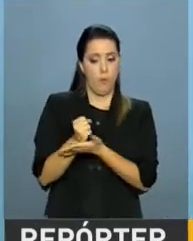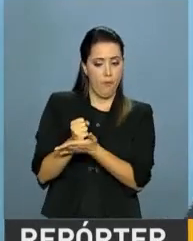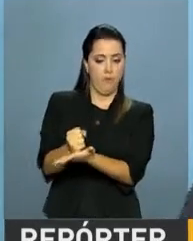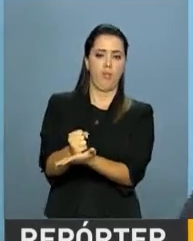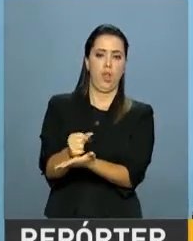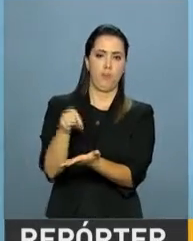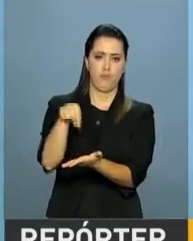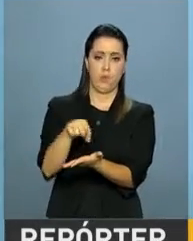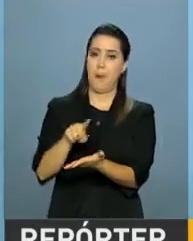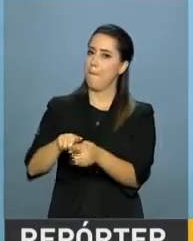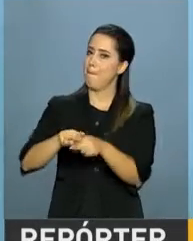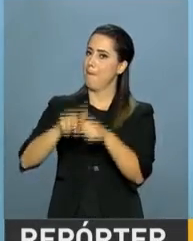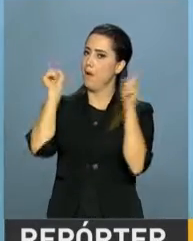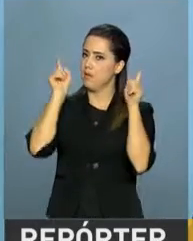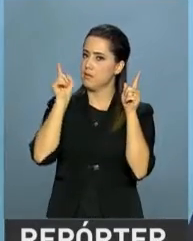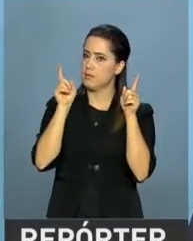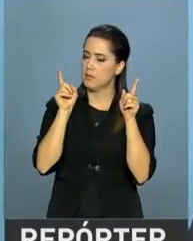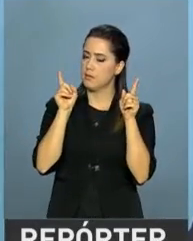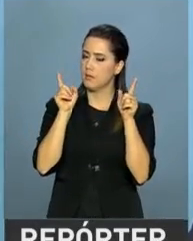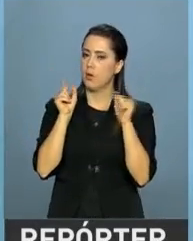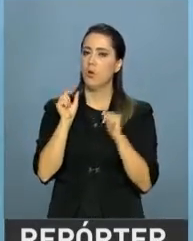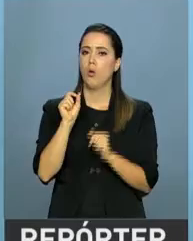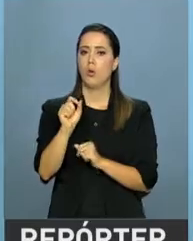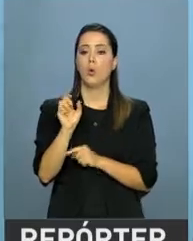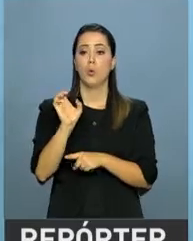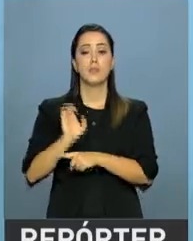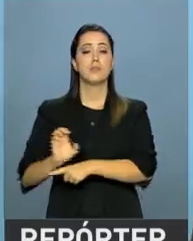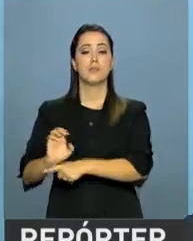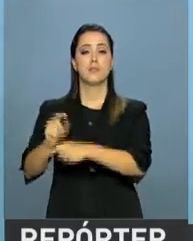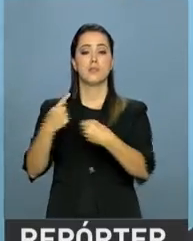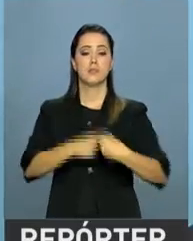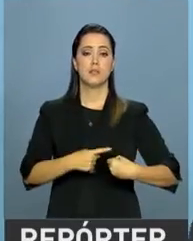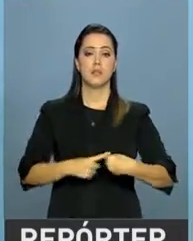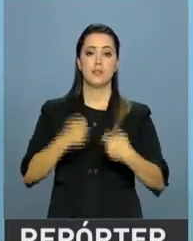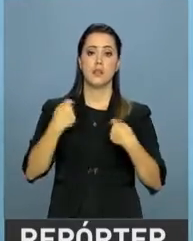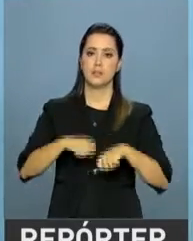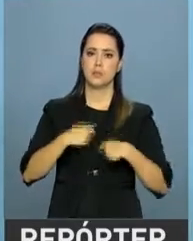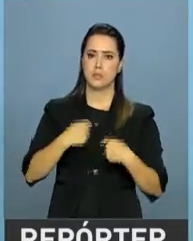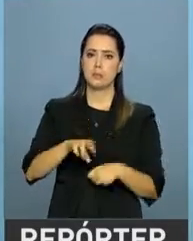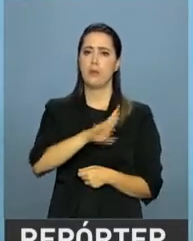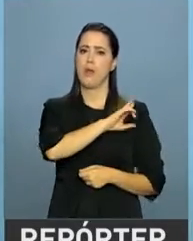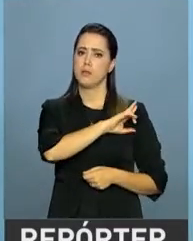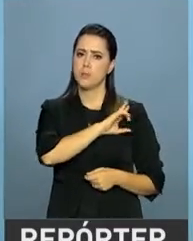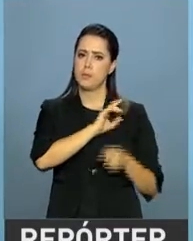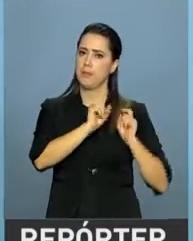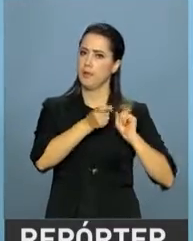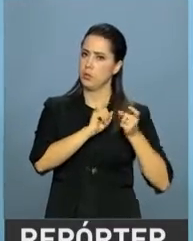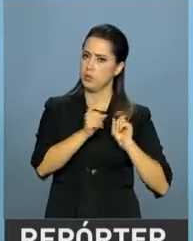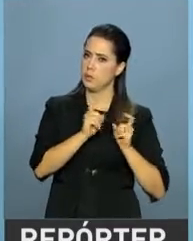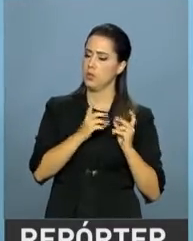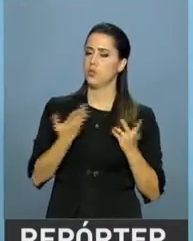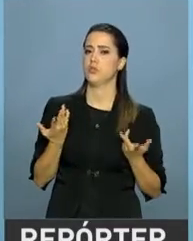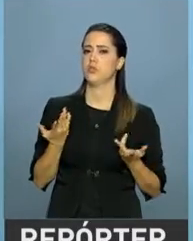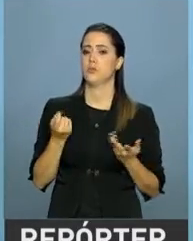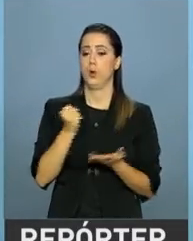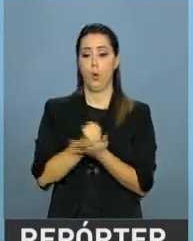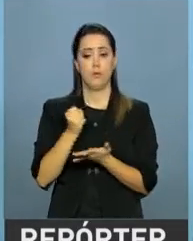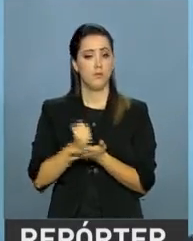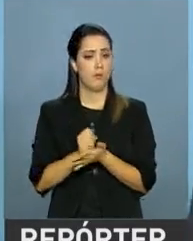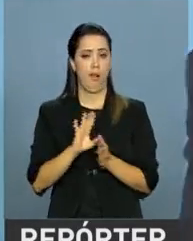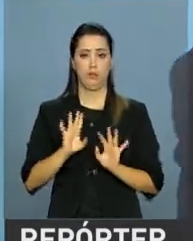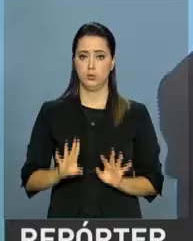desde que os os estados e os municípios assumam contratos de gestão contrato de gestão